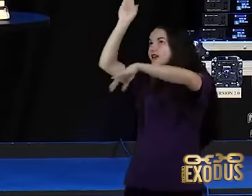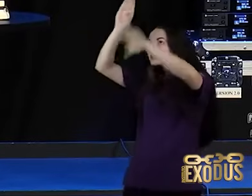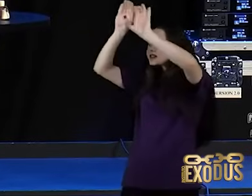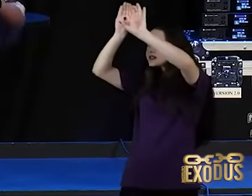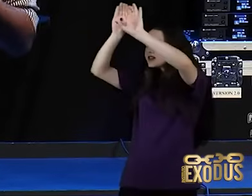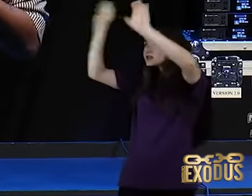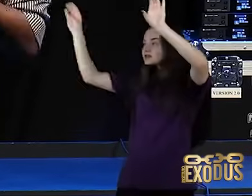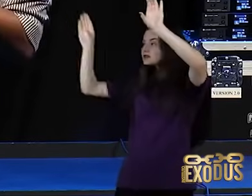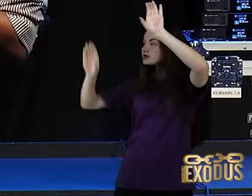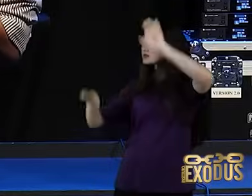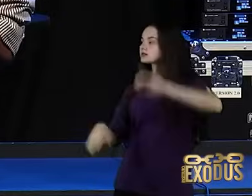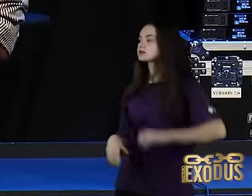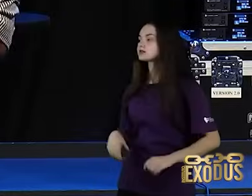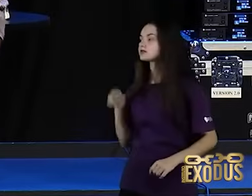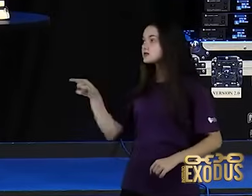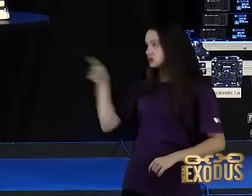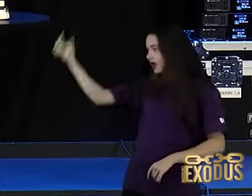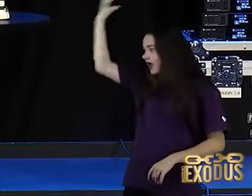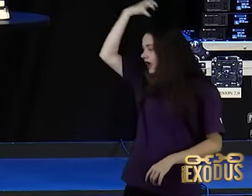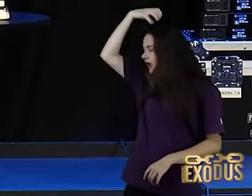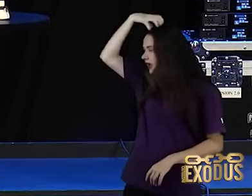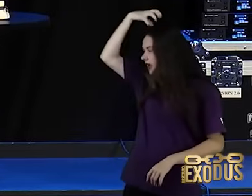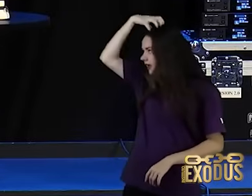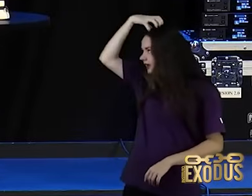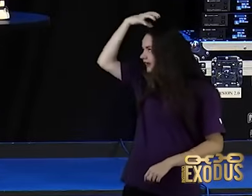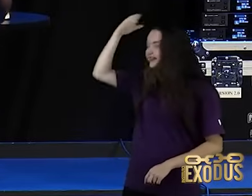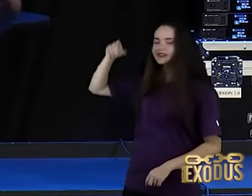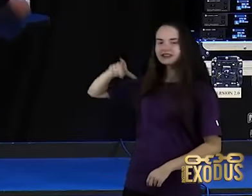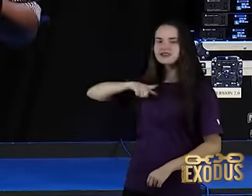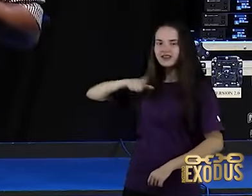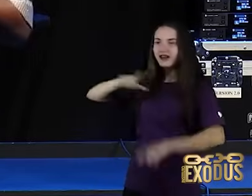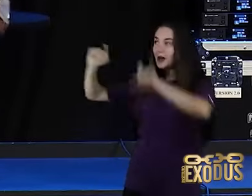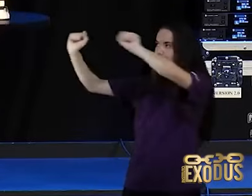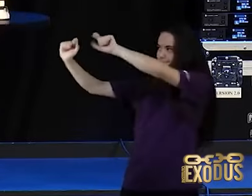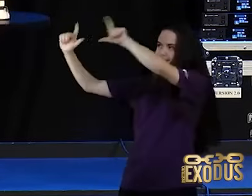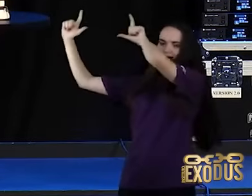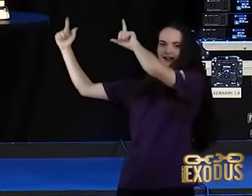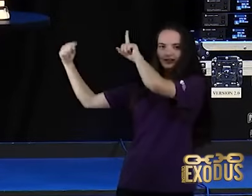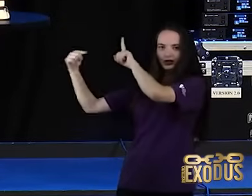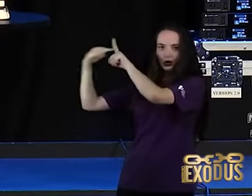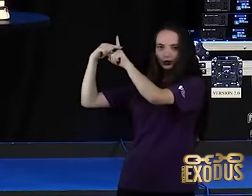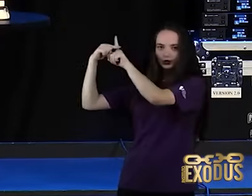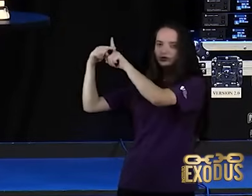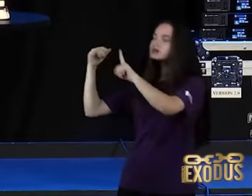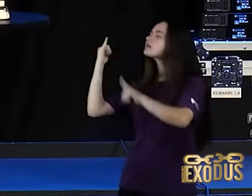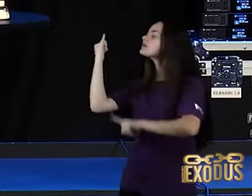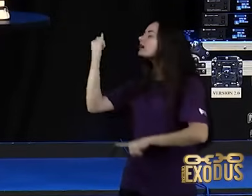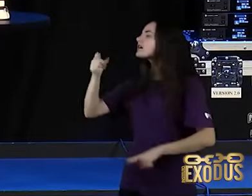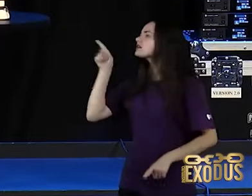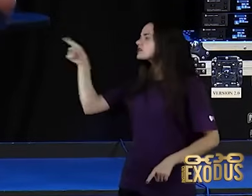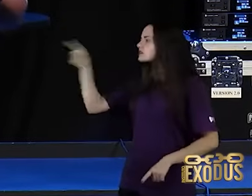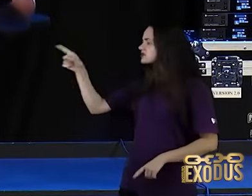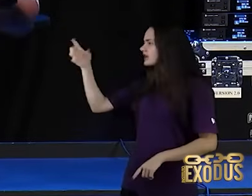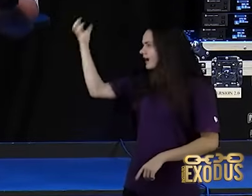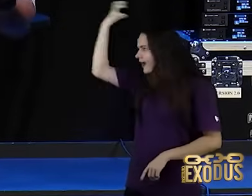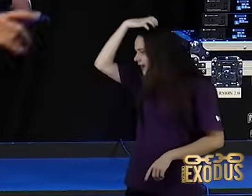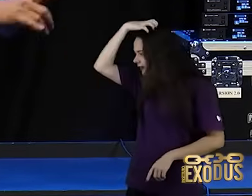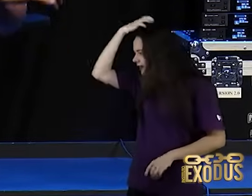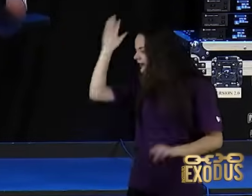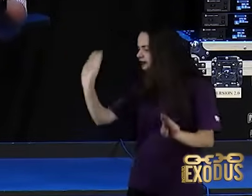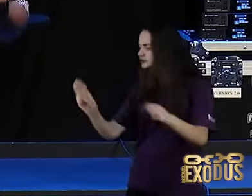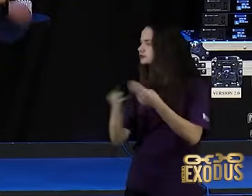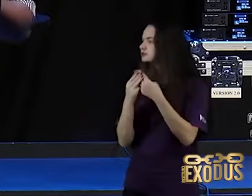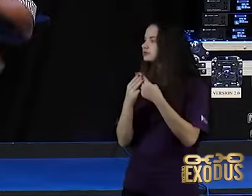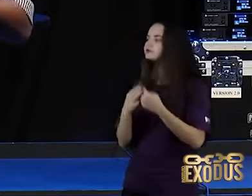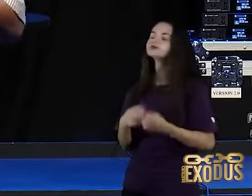contas iso é rei aí em cima nessa plaquinha tá escrito Jesus de Nazaré o Rei dos Judeus Jesus